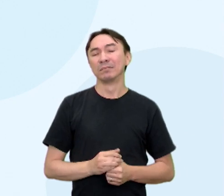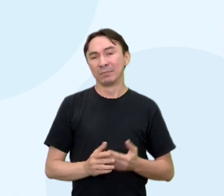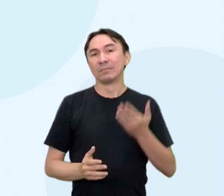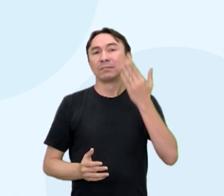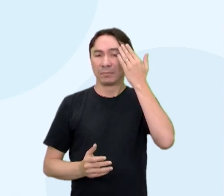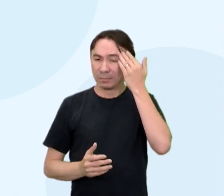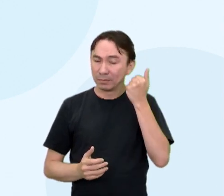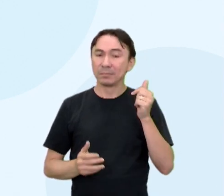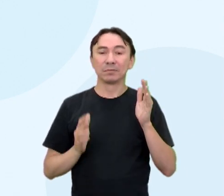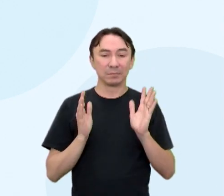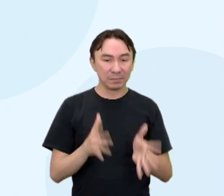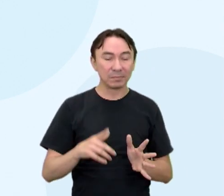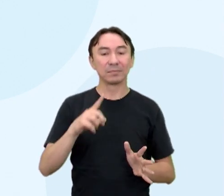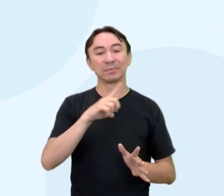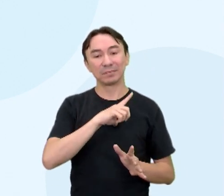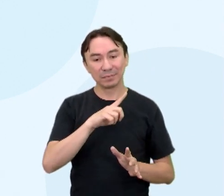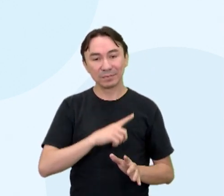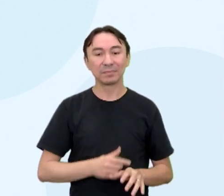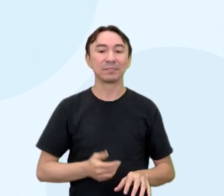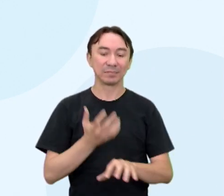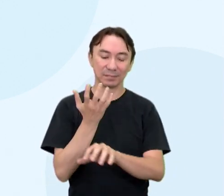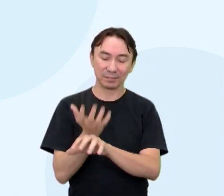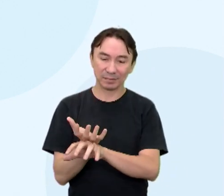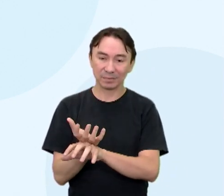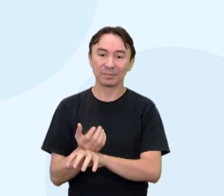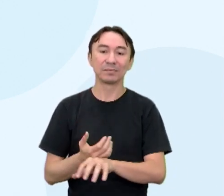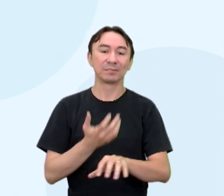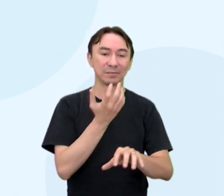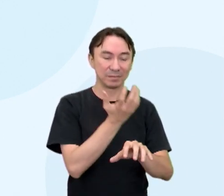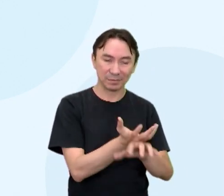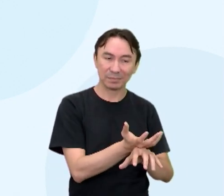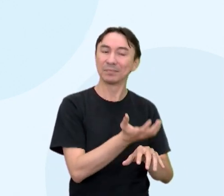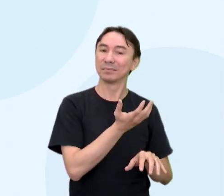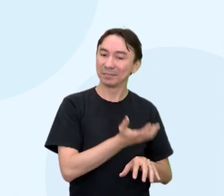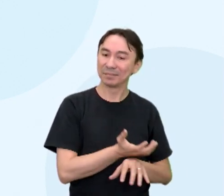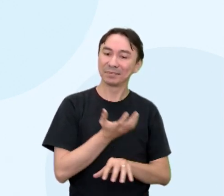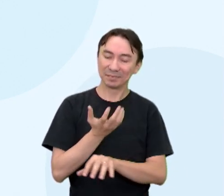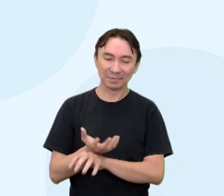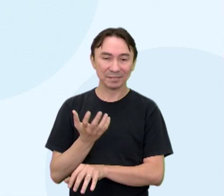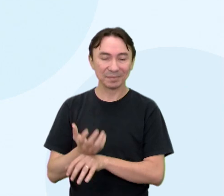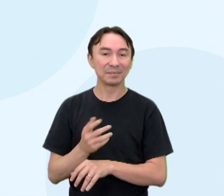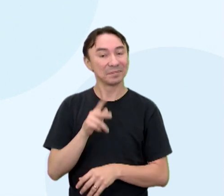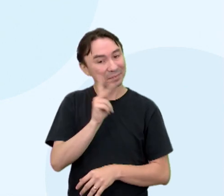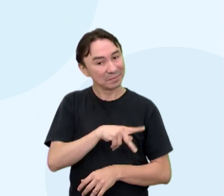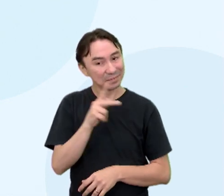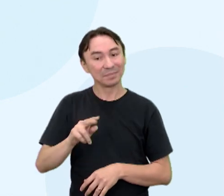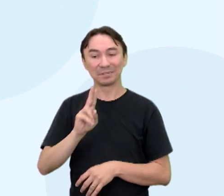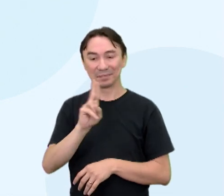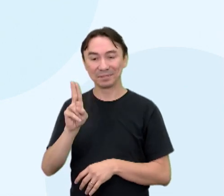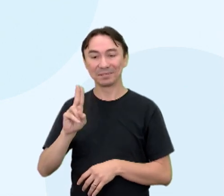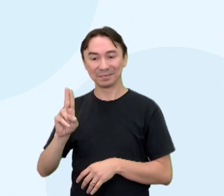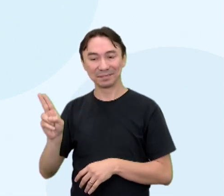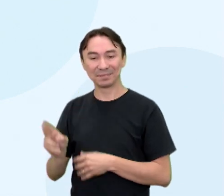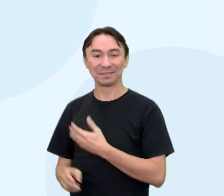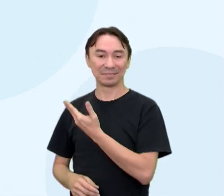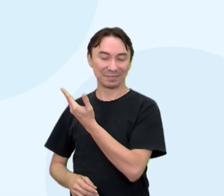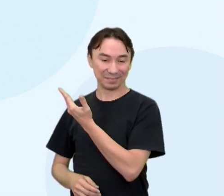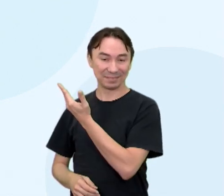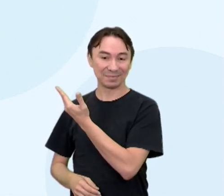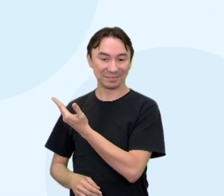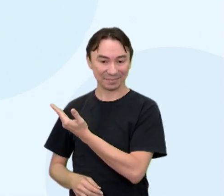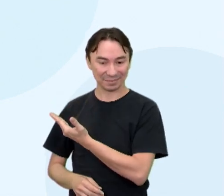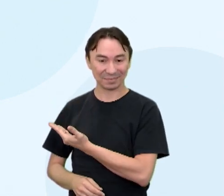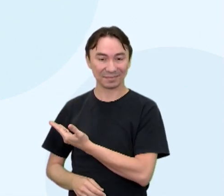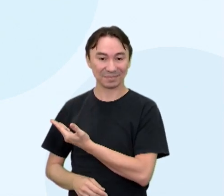os componentes curriculares. Dessa vez eu coloquei o nome dos professores, eu sempre falo que outros professores trabalham